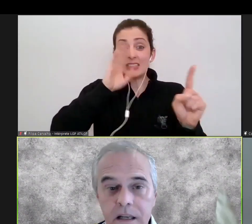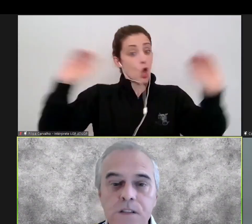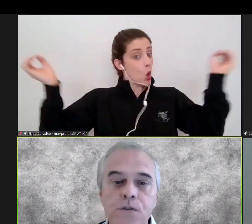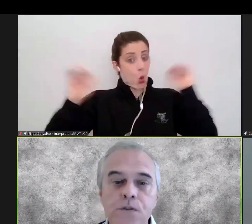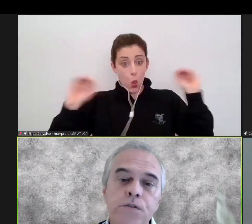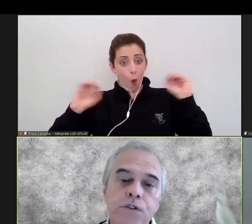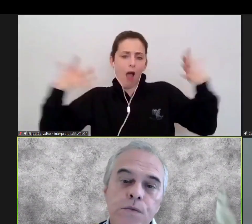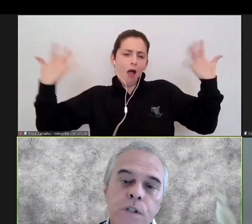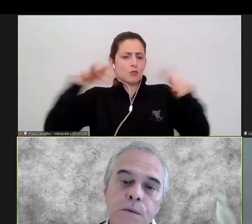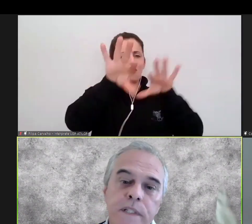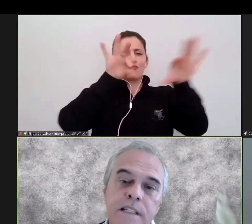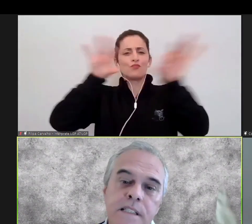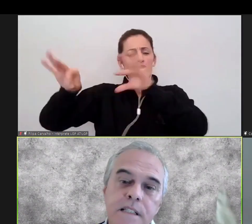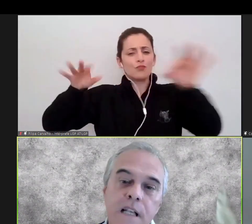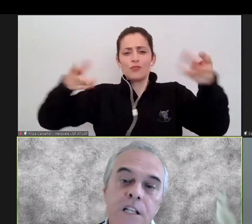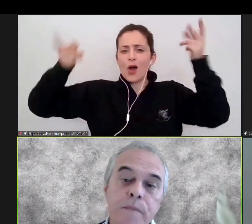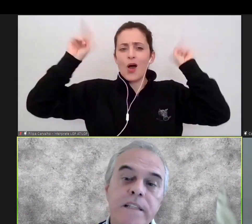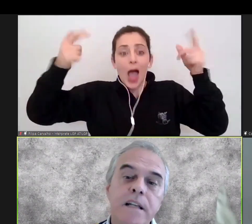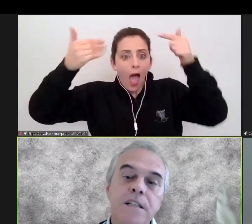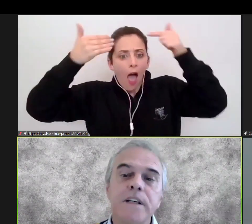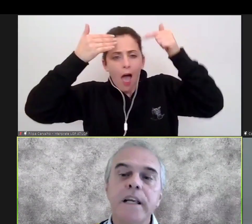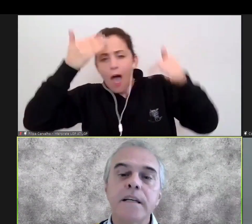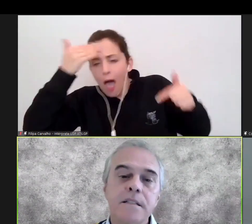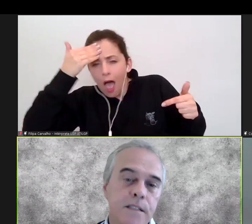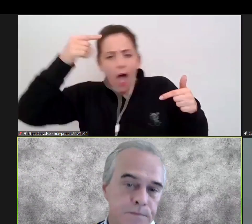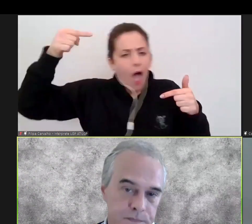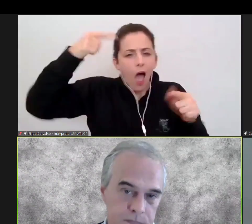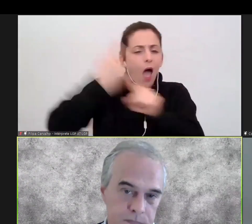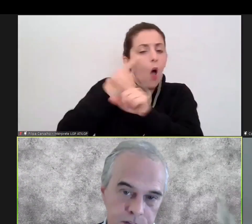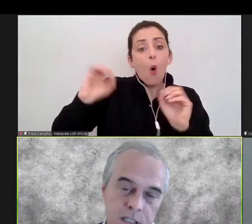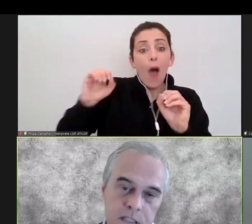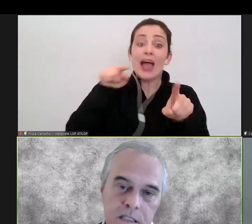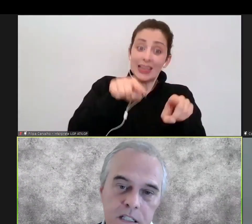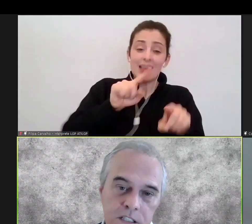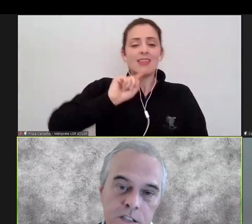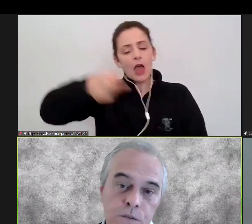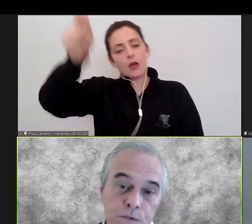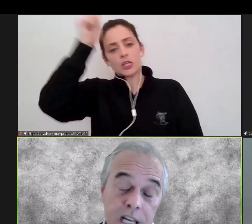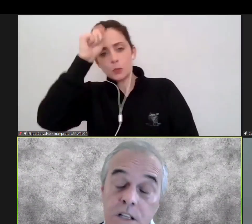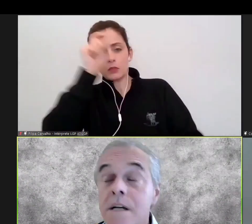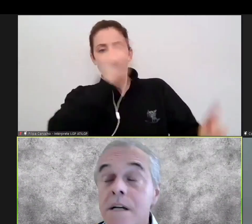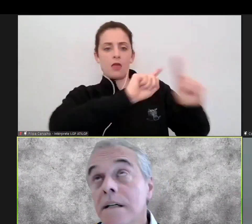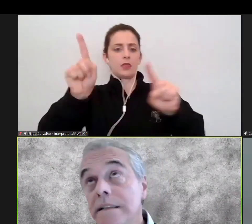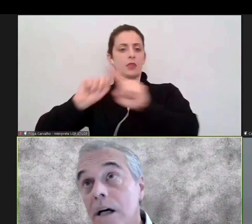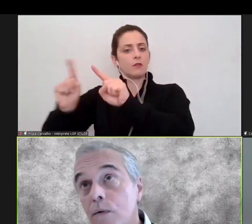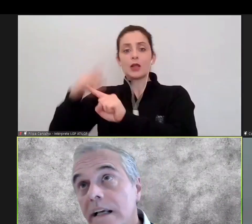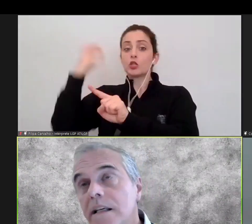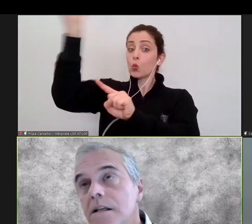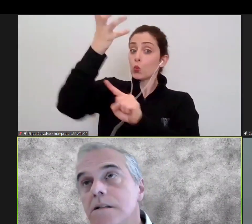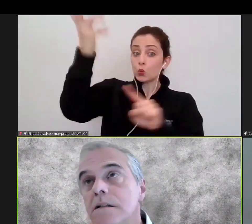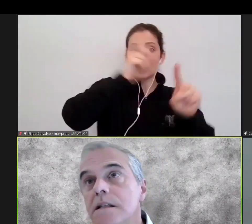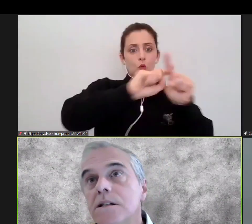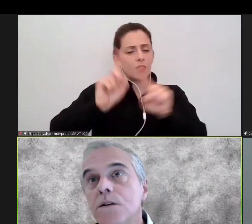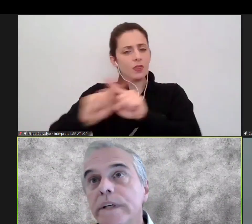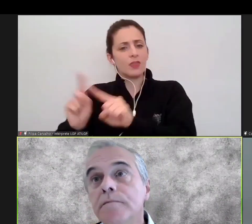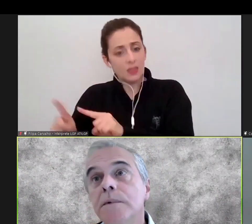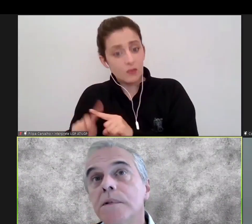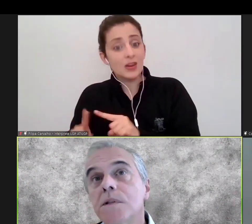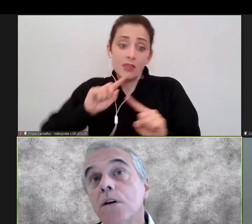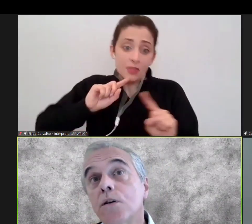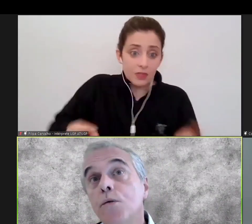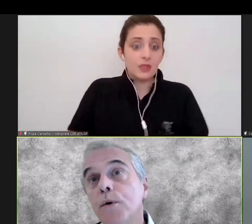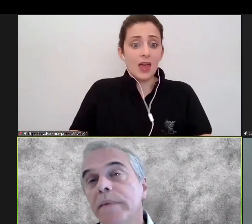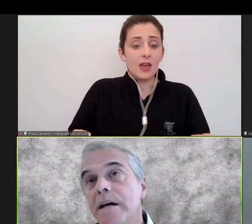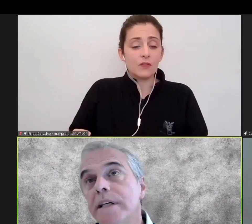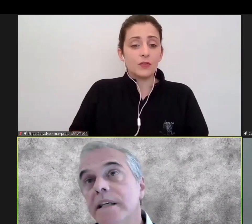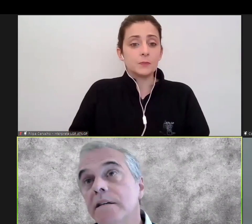E aí surge um discurso sobre a necessidade de respeitar a diferença, a diversidade de identidades culturais. Não é que isso seja ruim, só